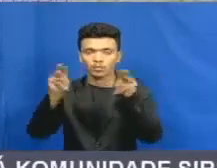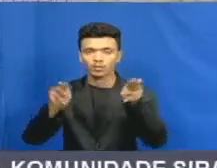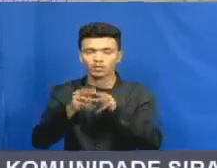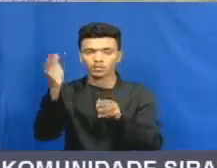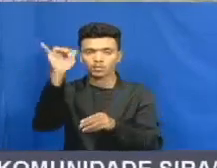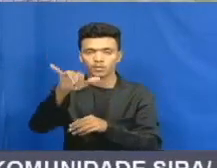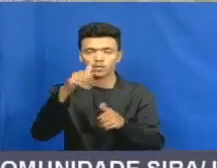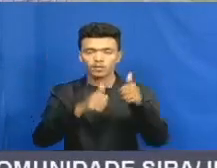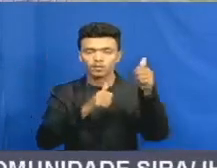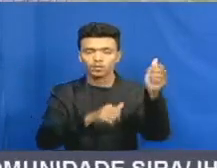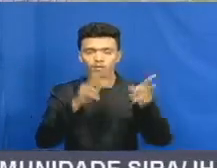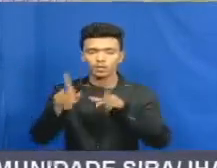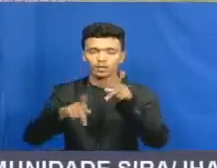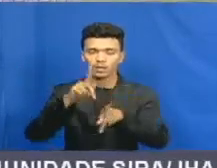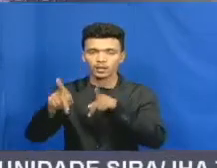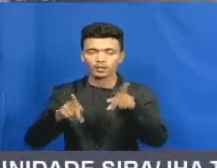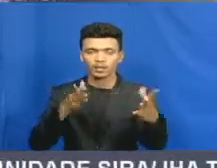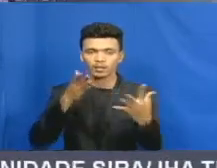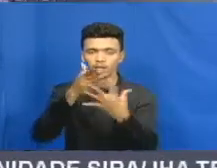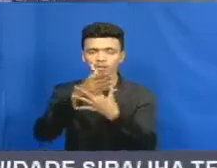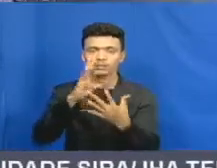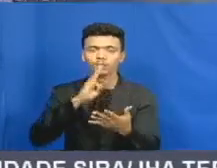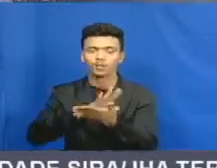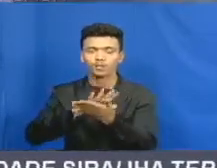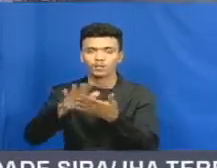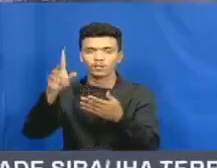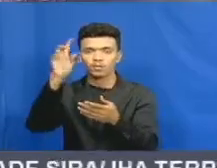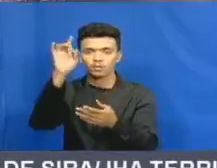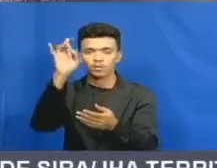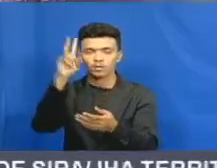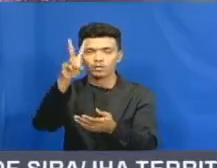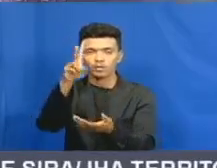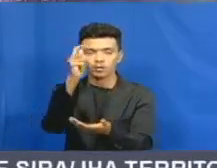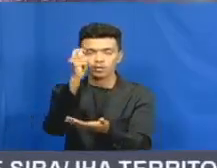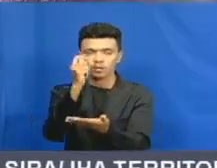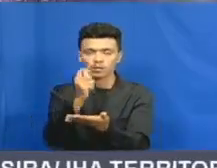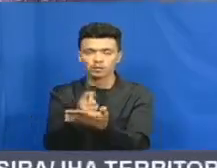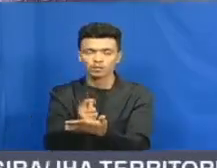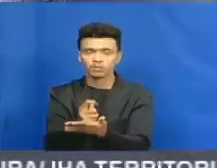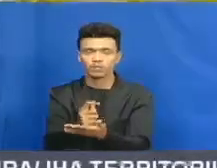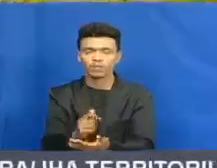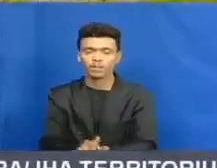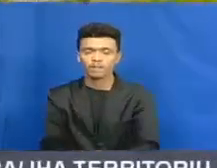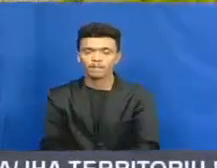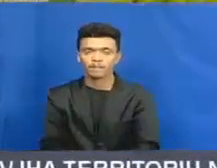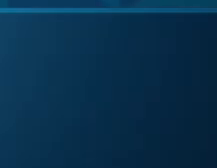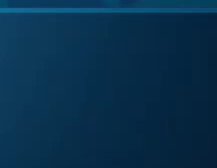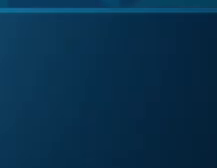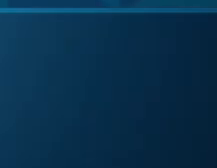tur estimação beneficiário. O de acesso BEMOS quase rihunatus rua. Nuno Moraes, Alexandre dos